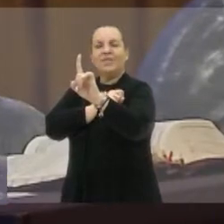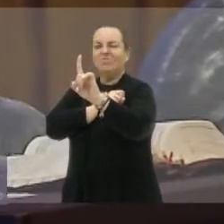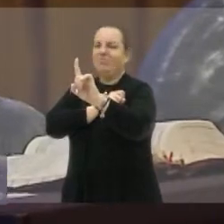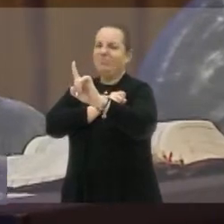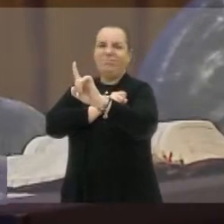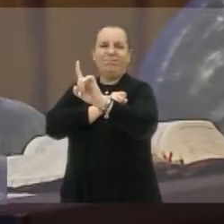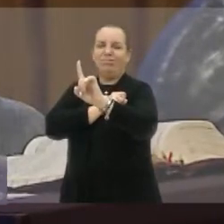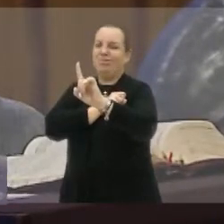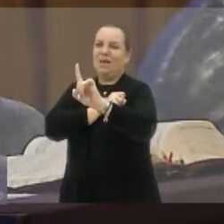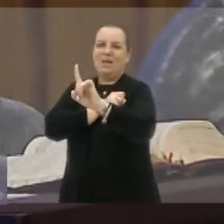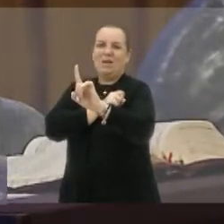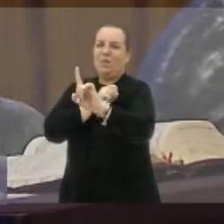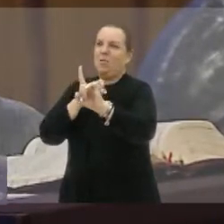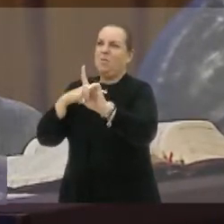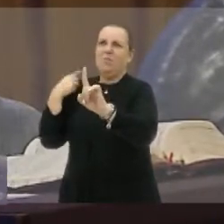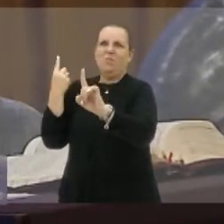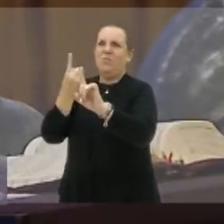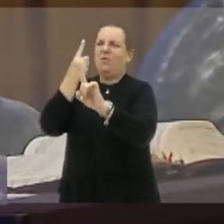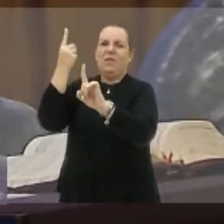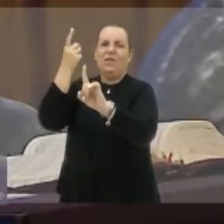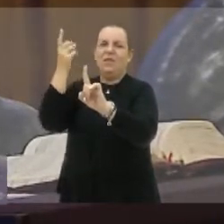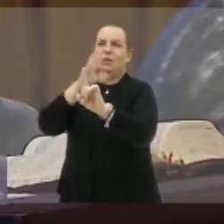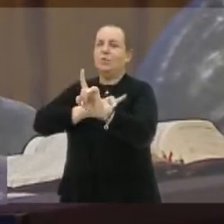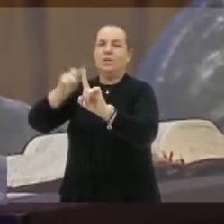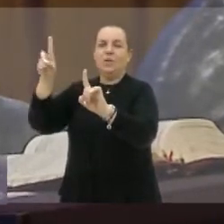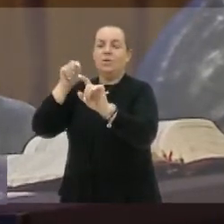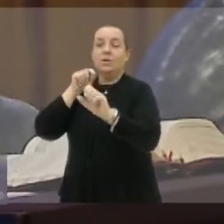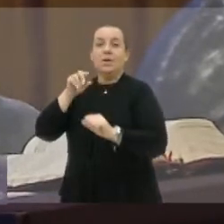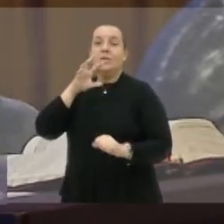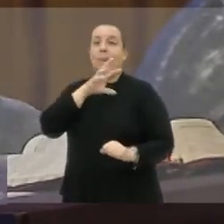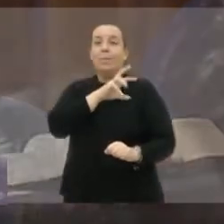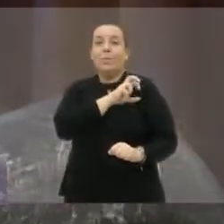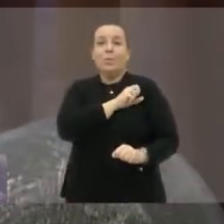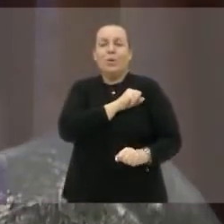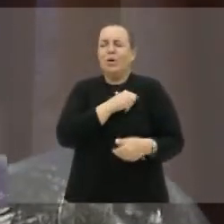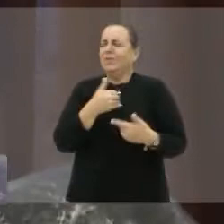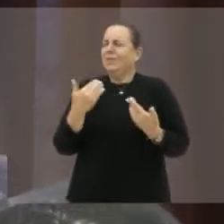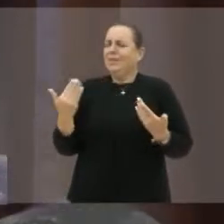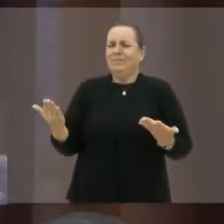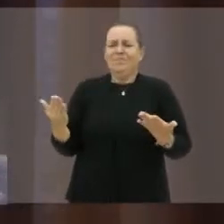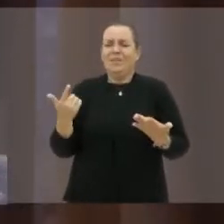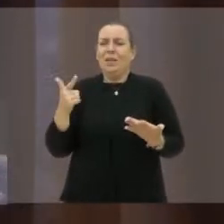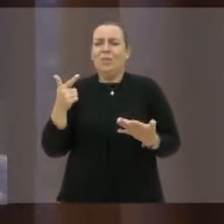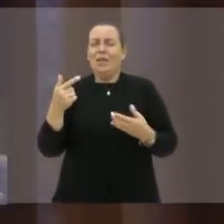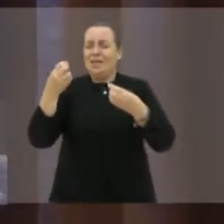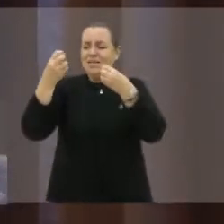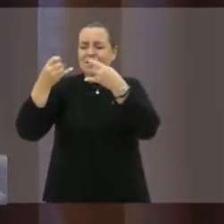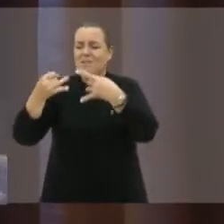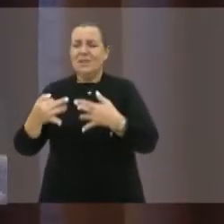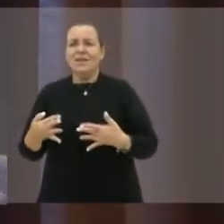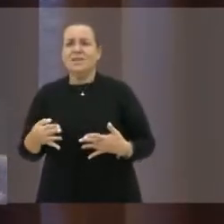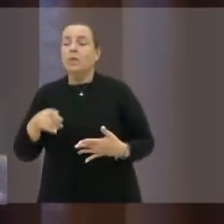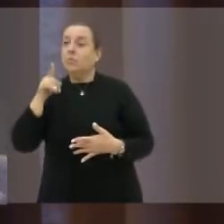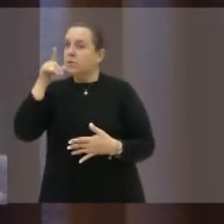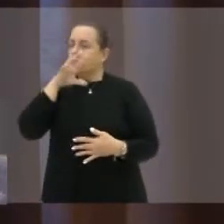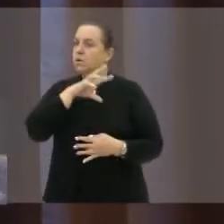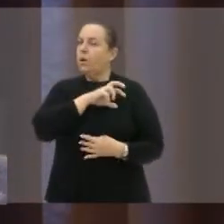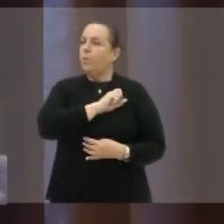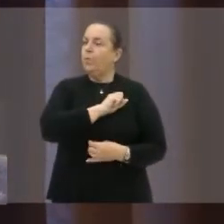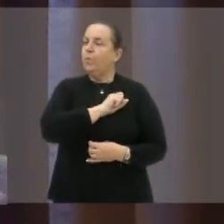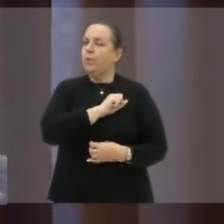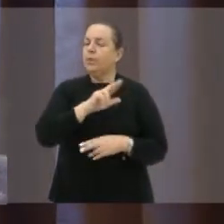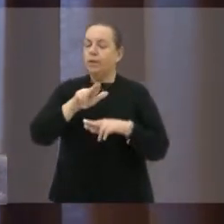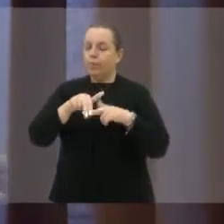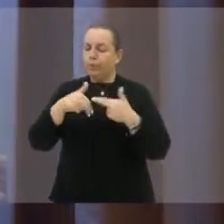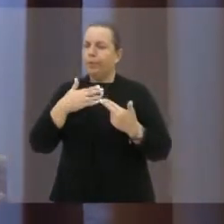escancarado de Deus. É aquele amor, o absurdo da cruz, este amor que por mim e por